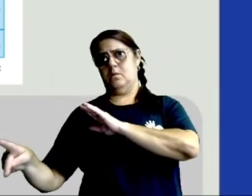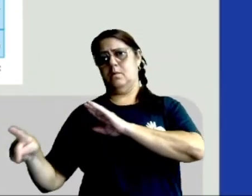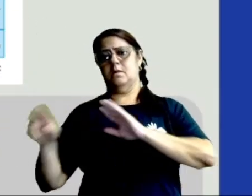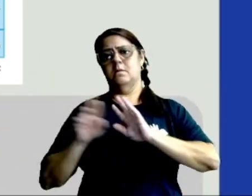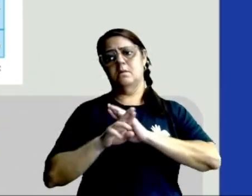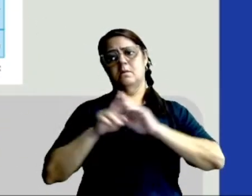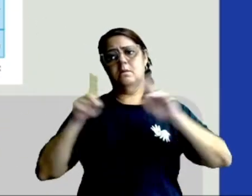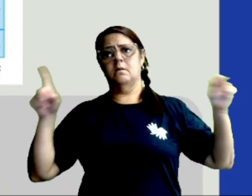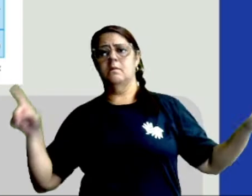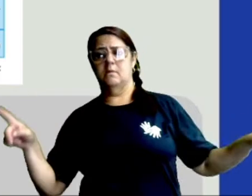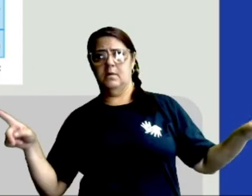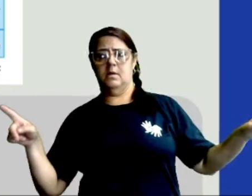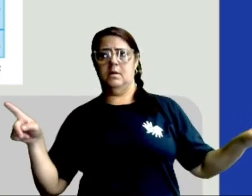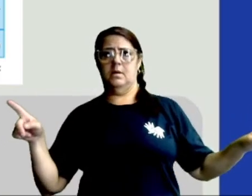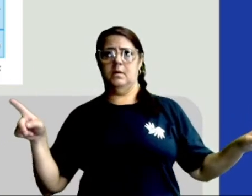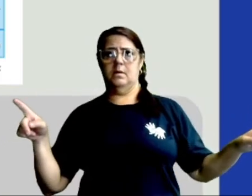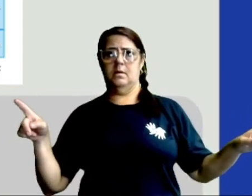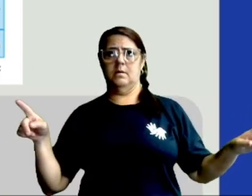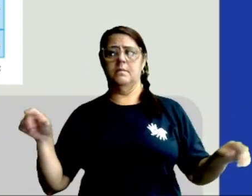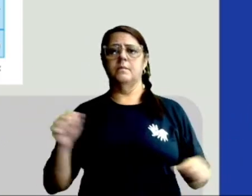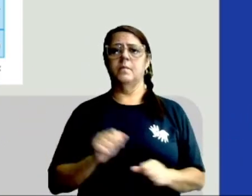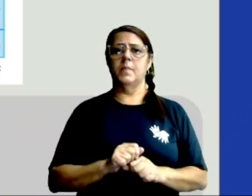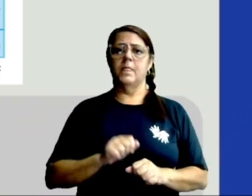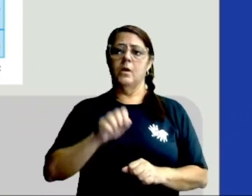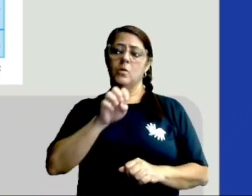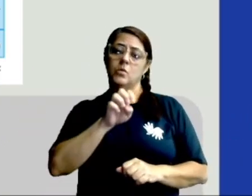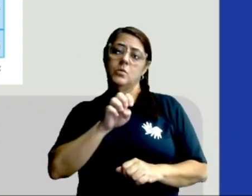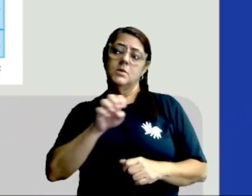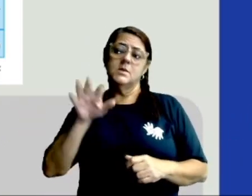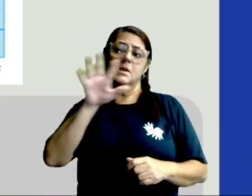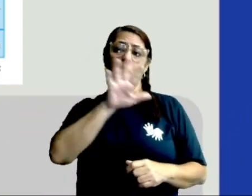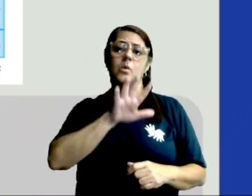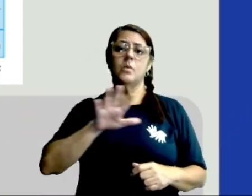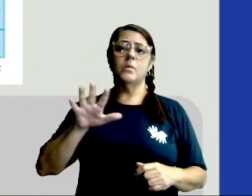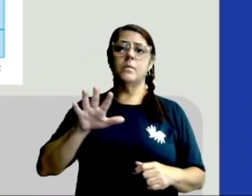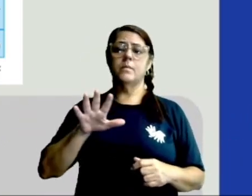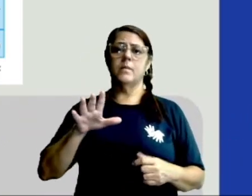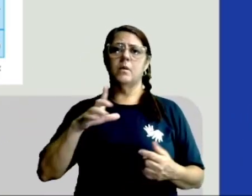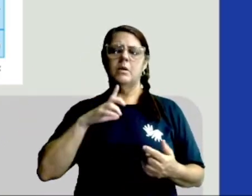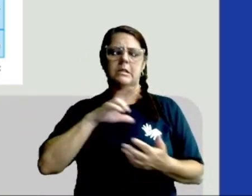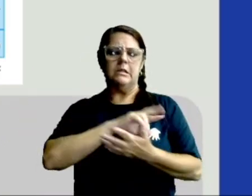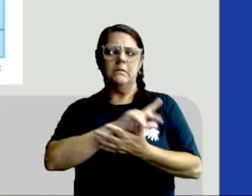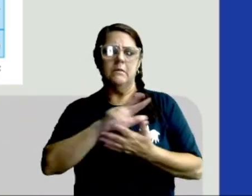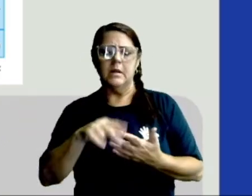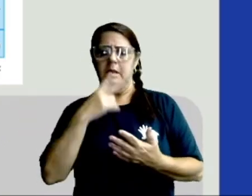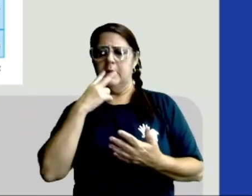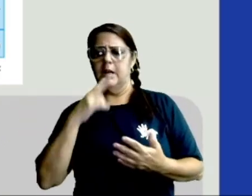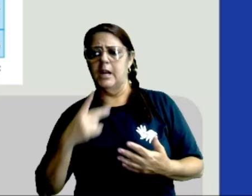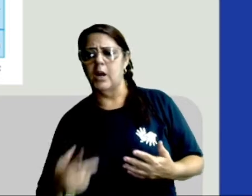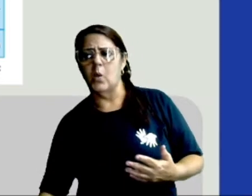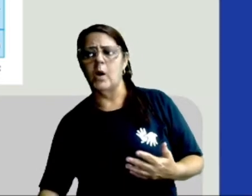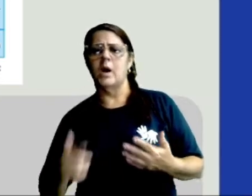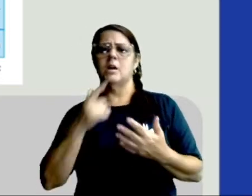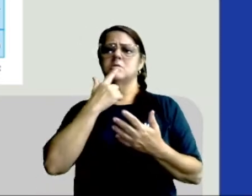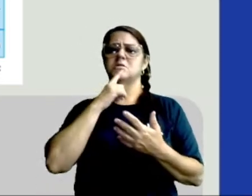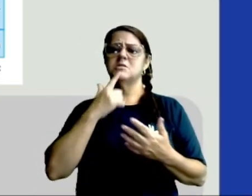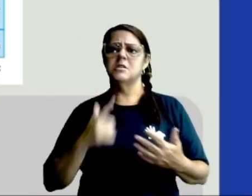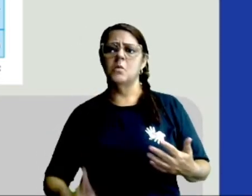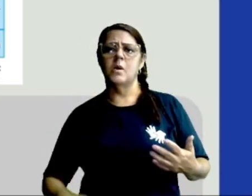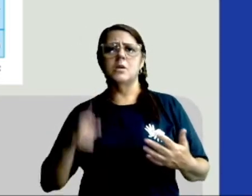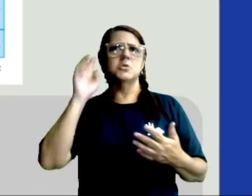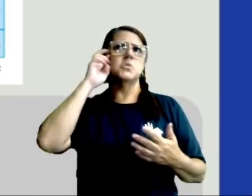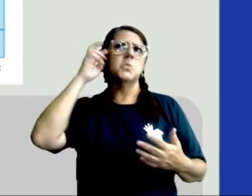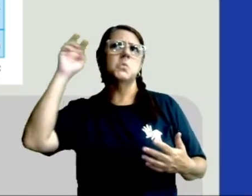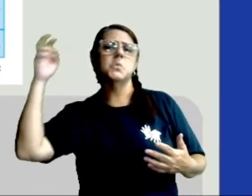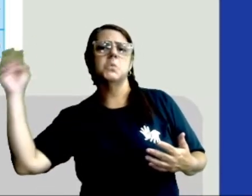são totalmente diferentes dos europeus em costume, no biotipo, na língua, né? Então, a